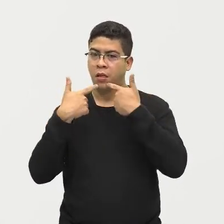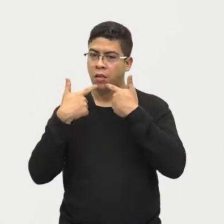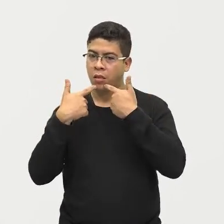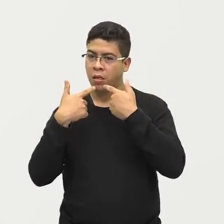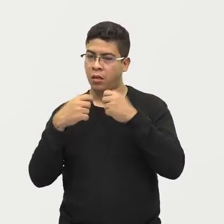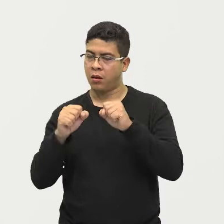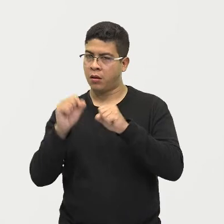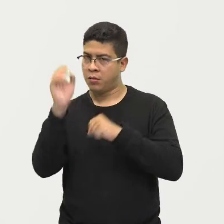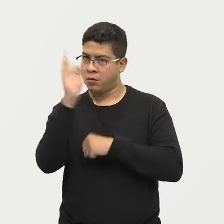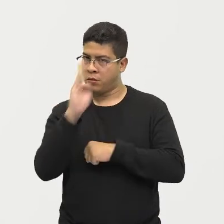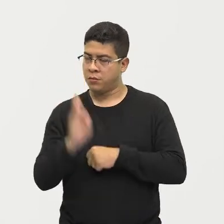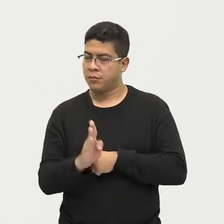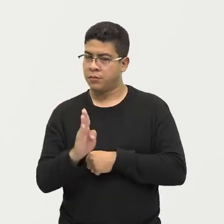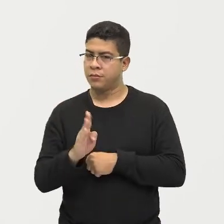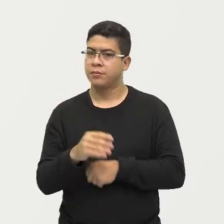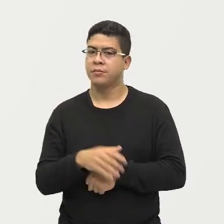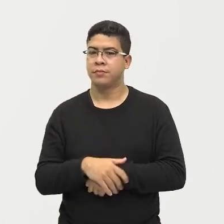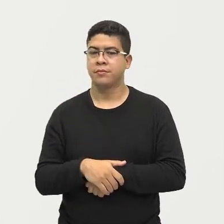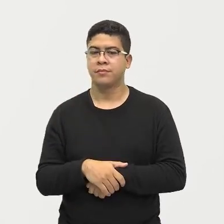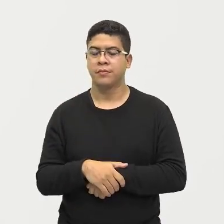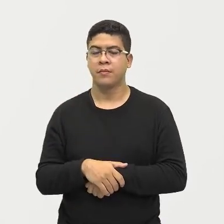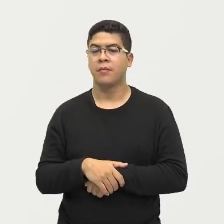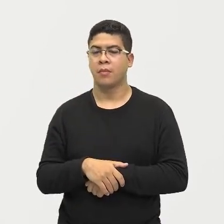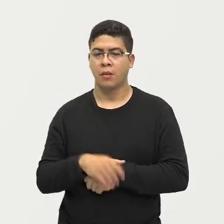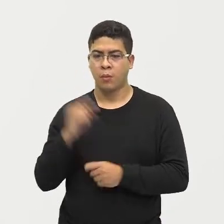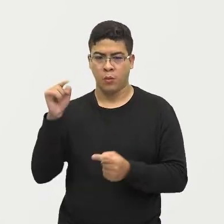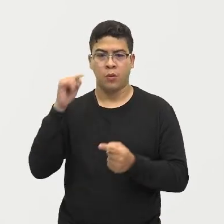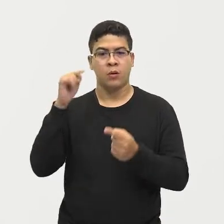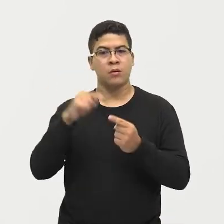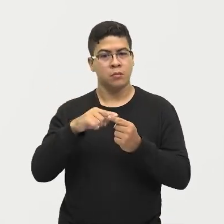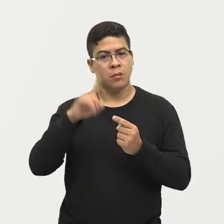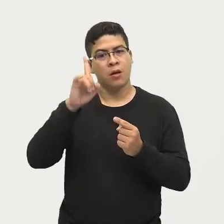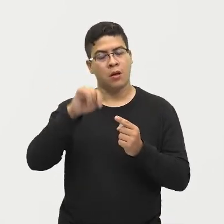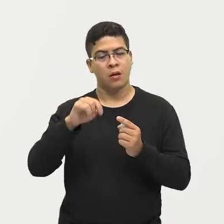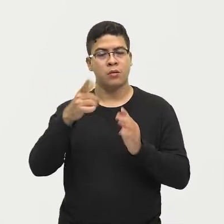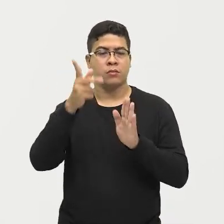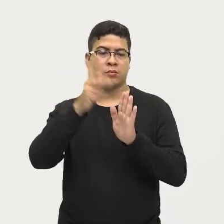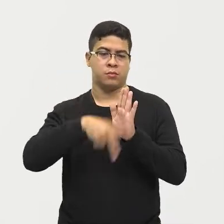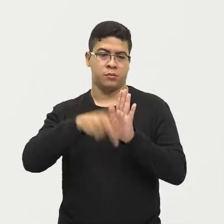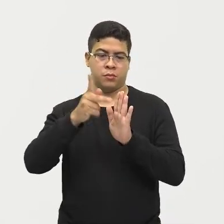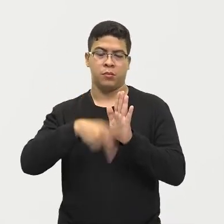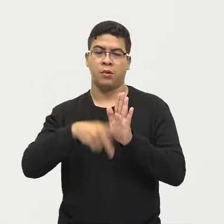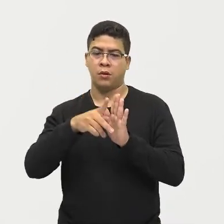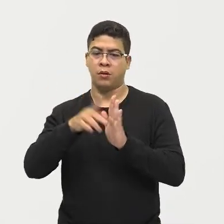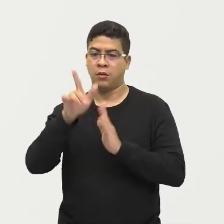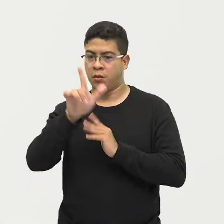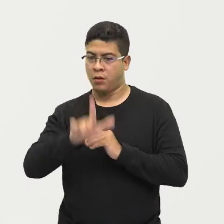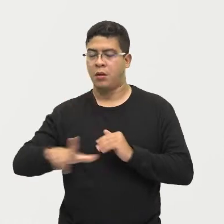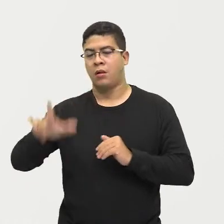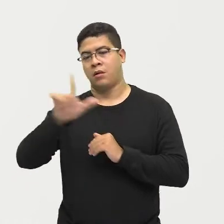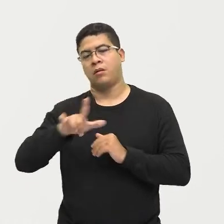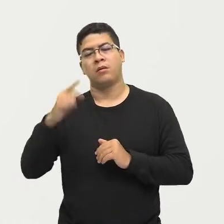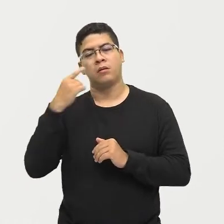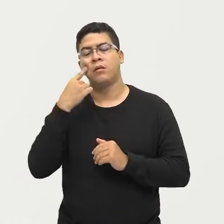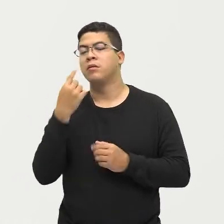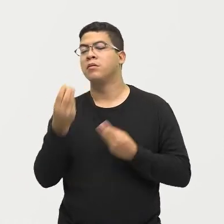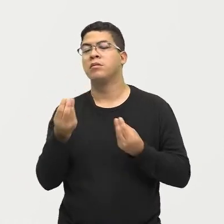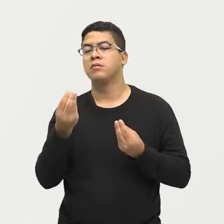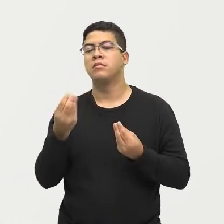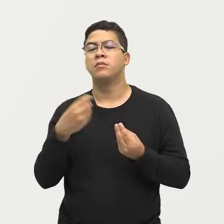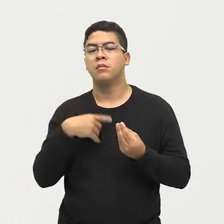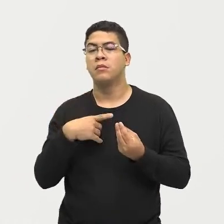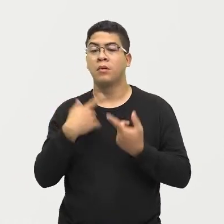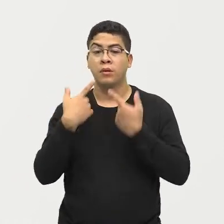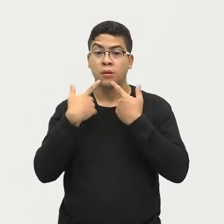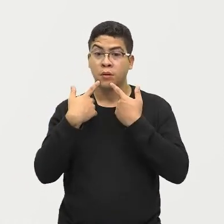aqui, língua brasileira. Tal missão faz parte do projeto nacionalista de Mário, no qual língua literária seria